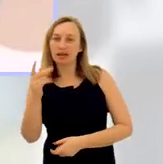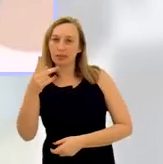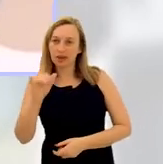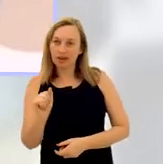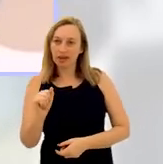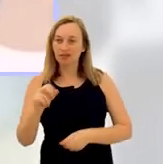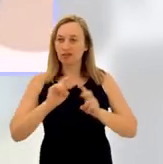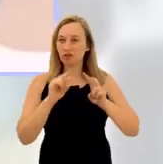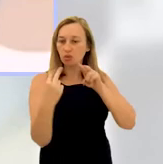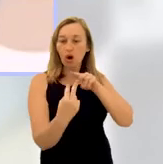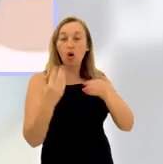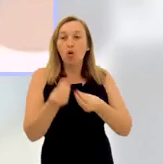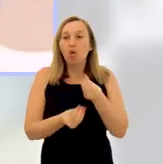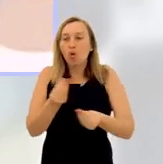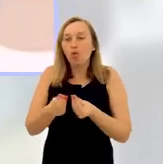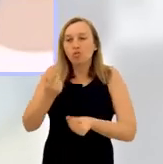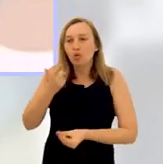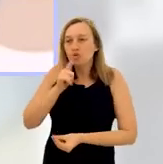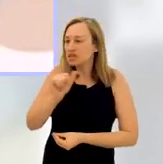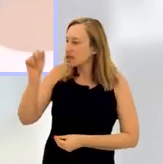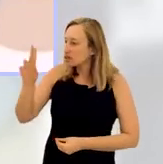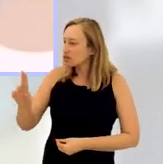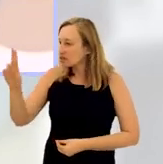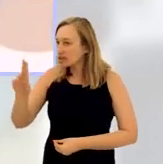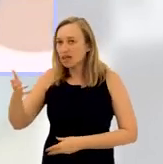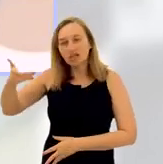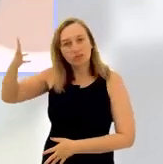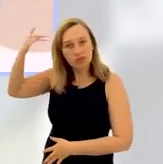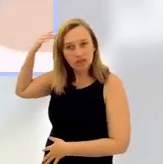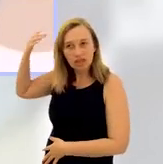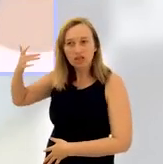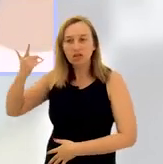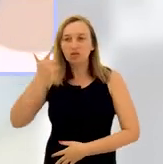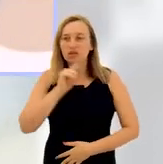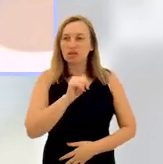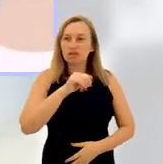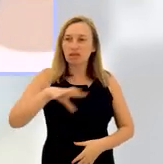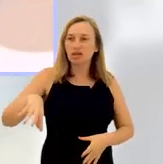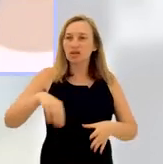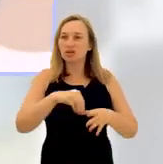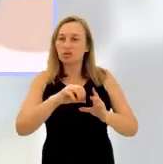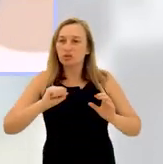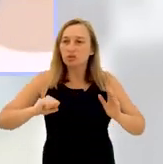da Penha Virtual. E aí a gente procurou como é que a gente consegue, então, como universitários naquela época,